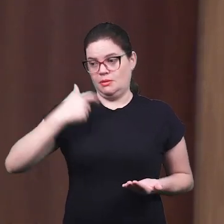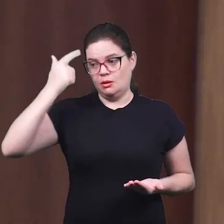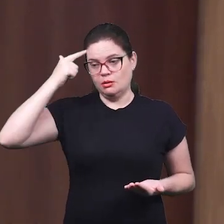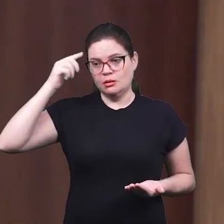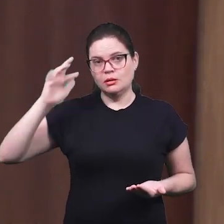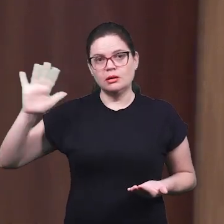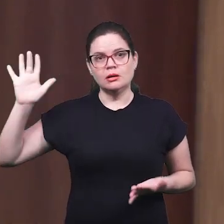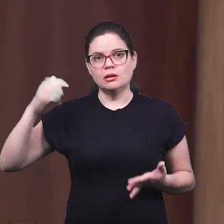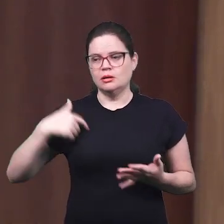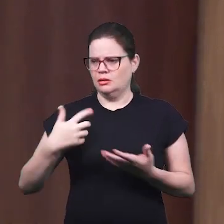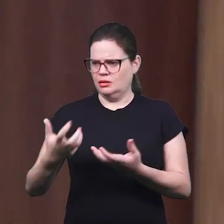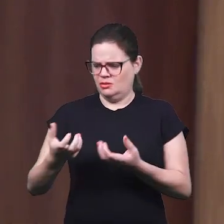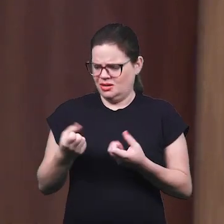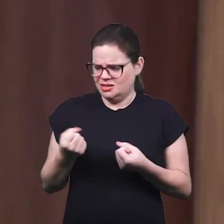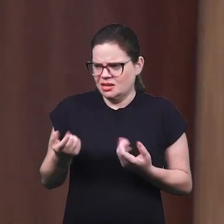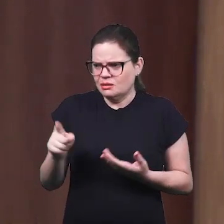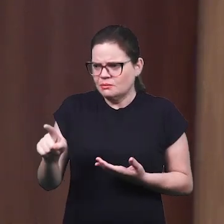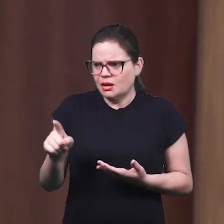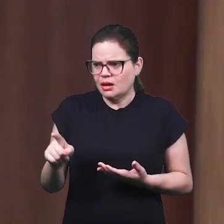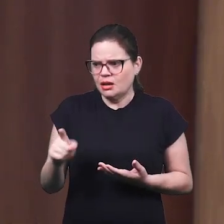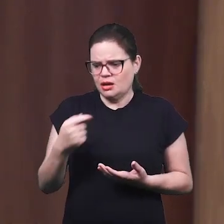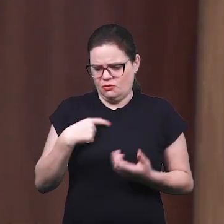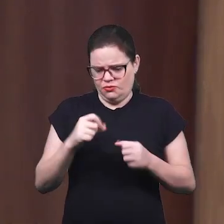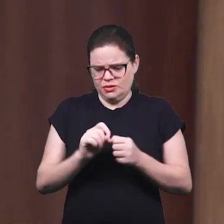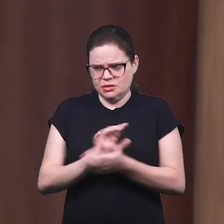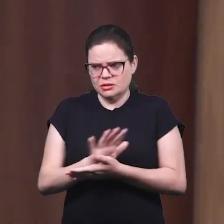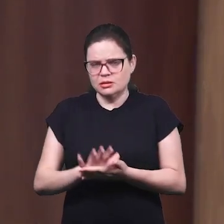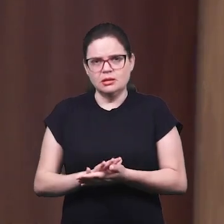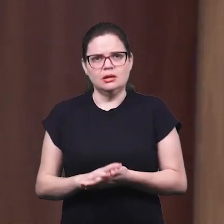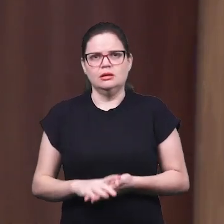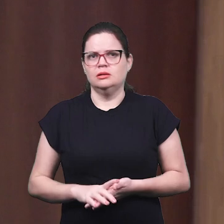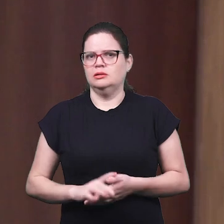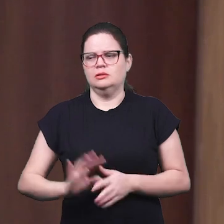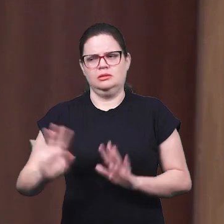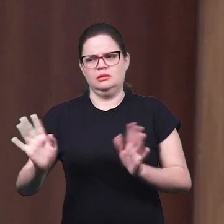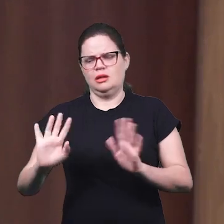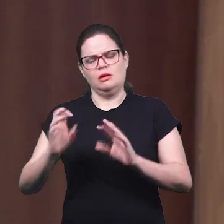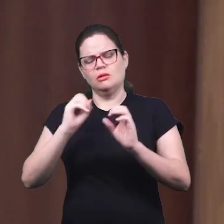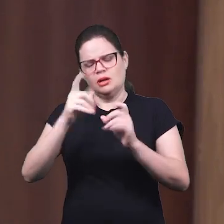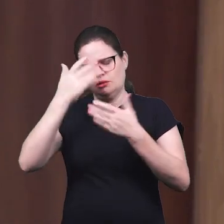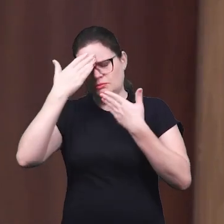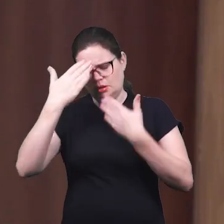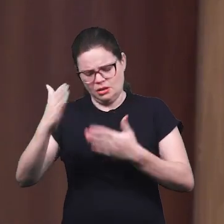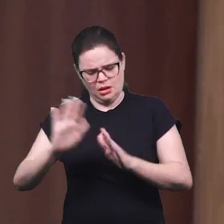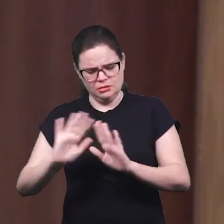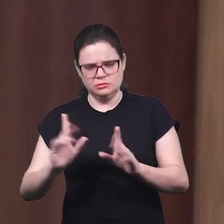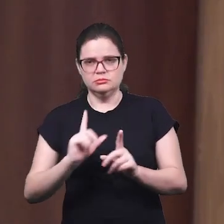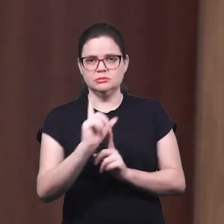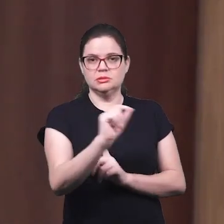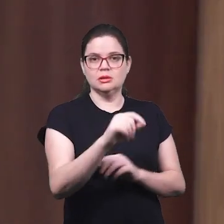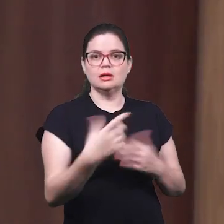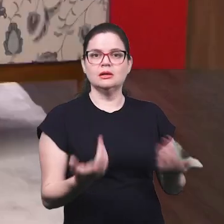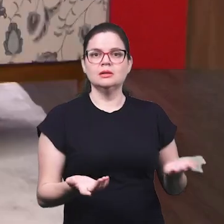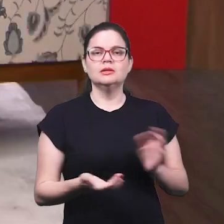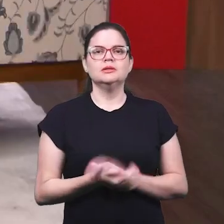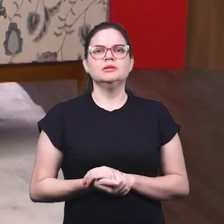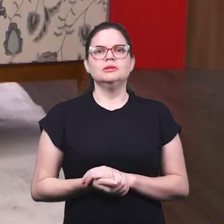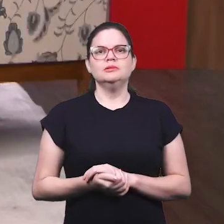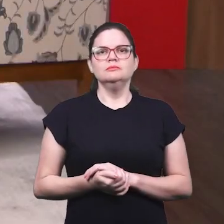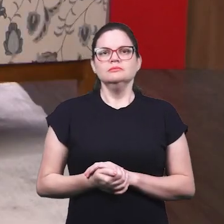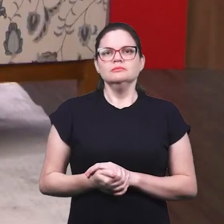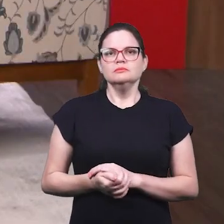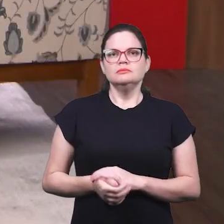pensamento receber essa comissão. Mas agradeceu o senhor, então eu bati e fui embora. Tal. Pelo jeito ele gostou